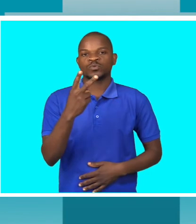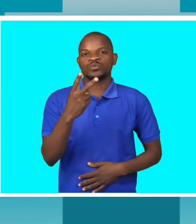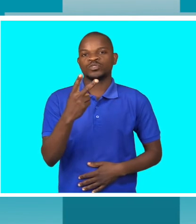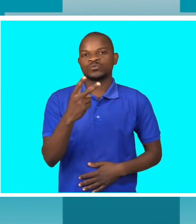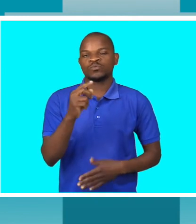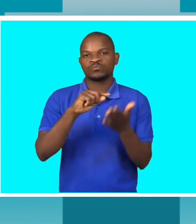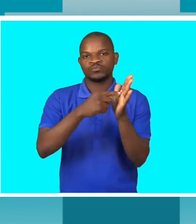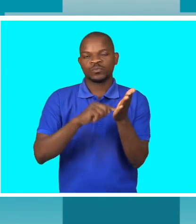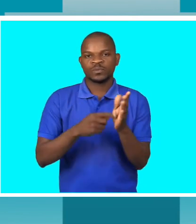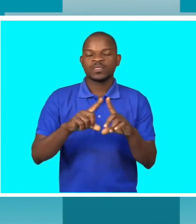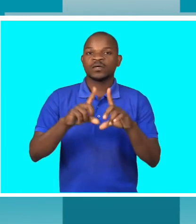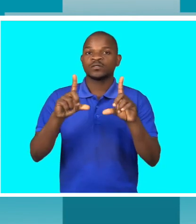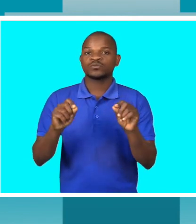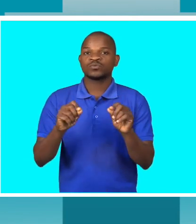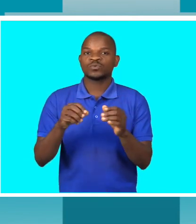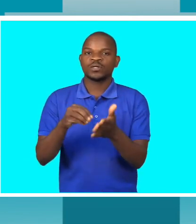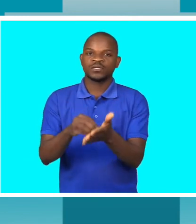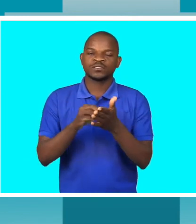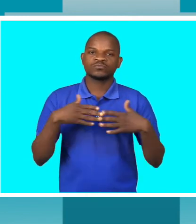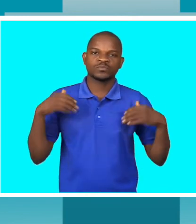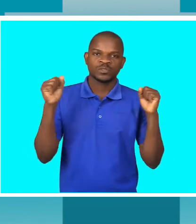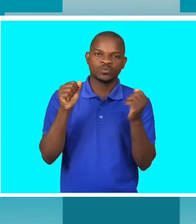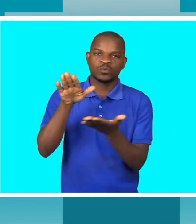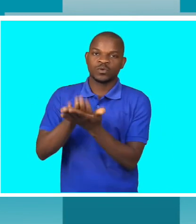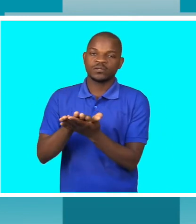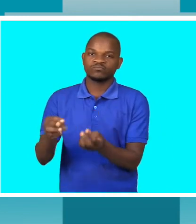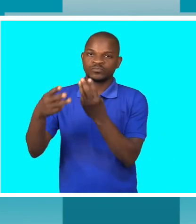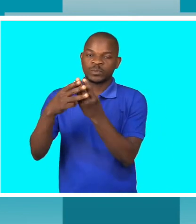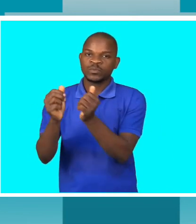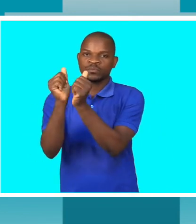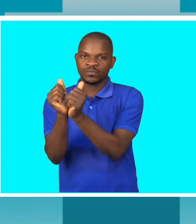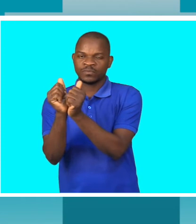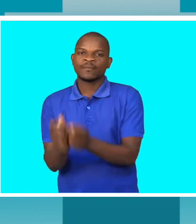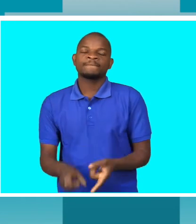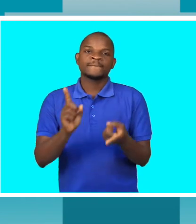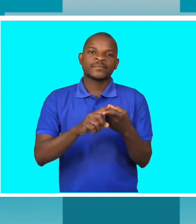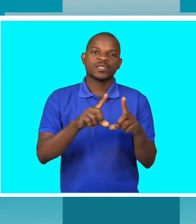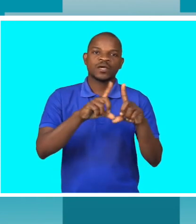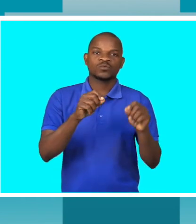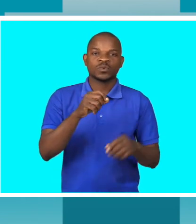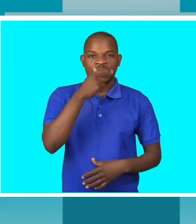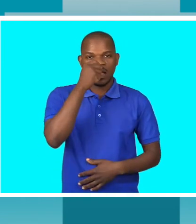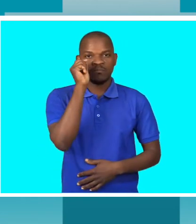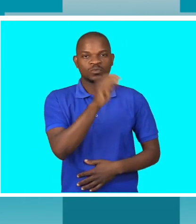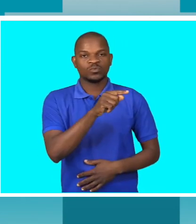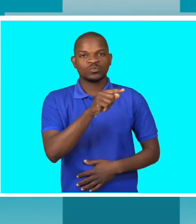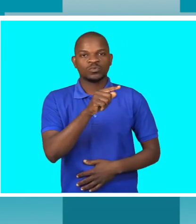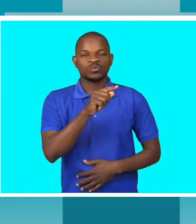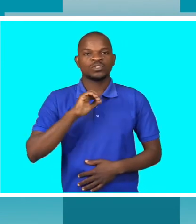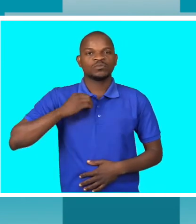surda a TV surda acaba é um daqueles canais que apareceu para revolucionar